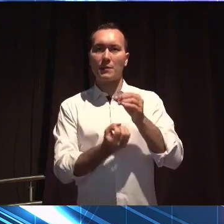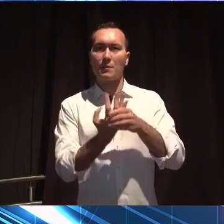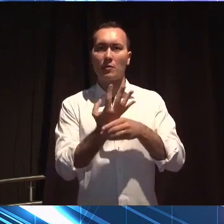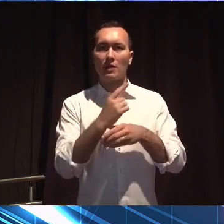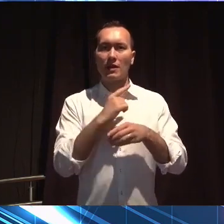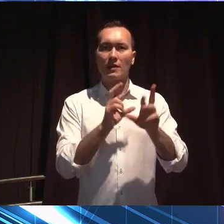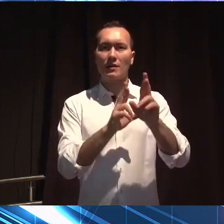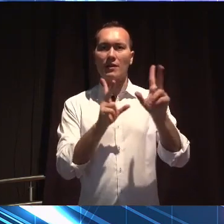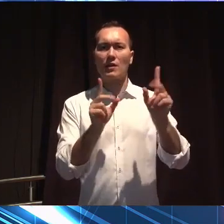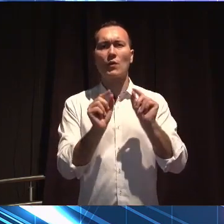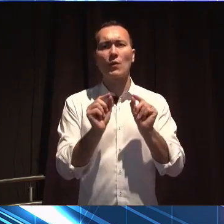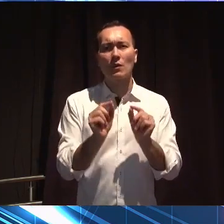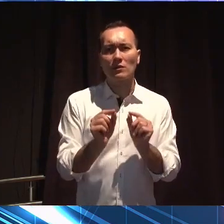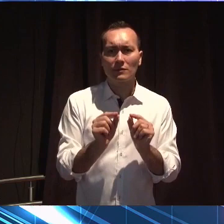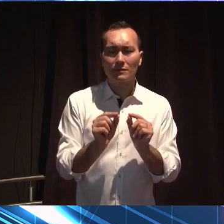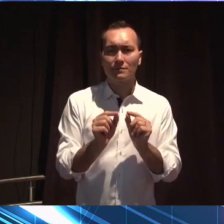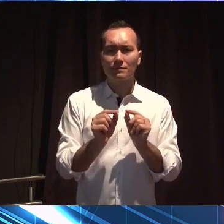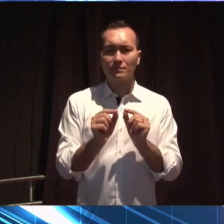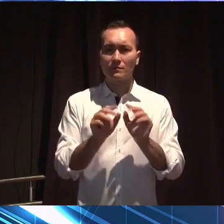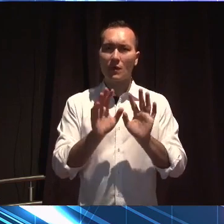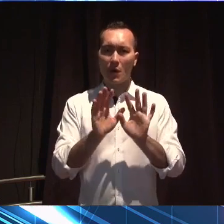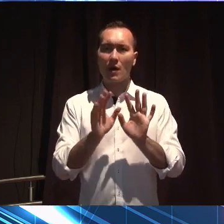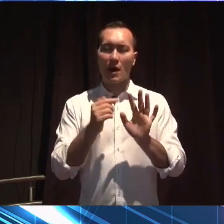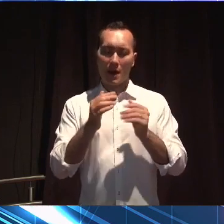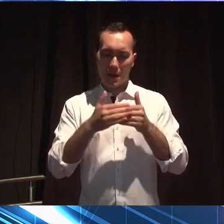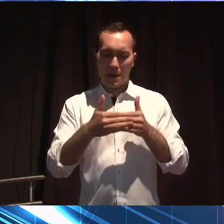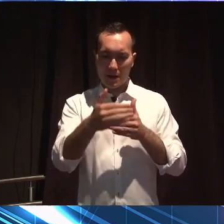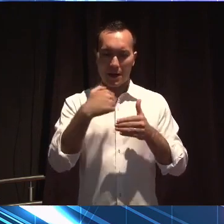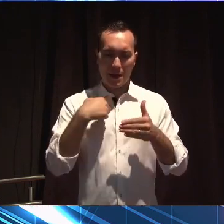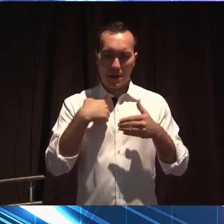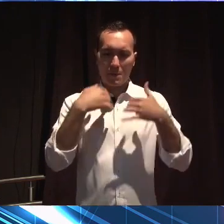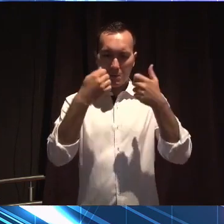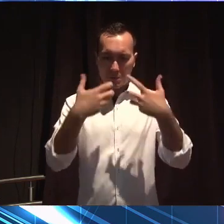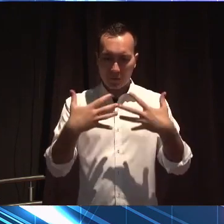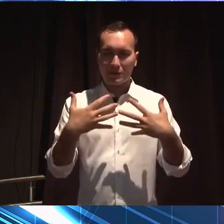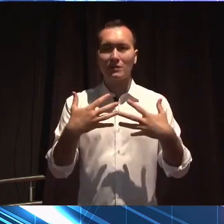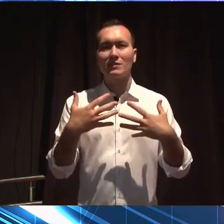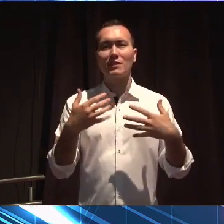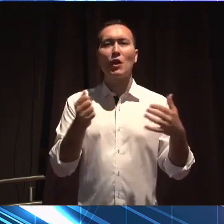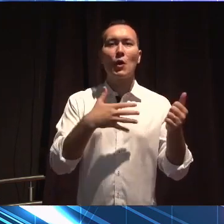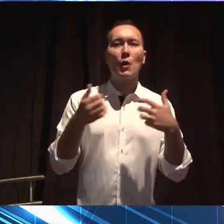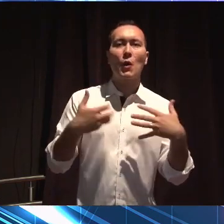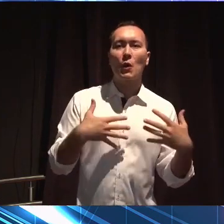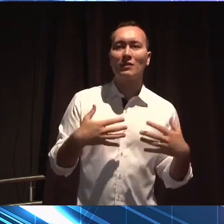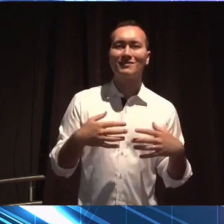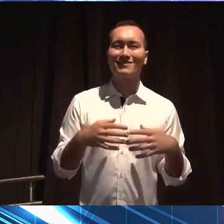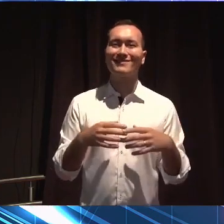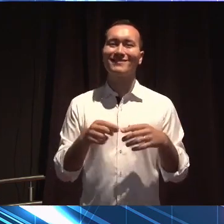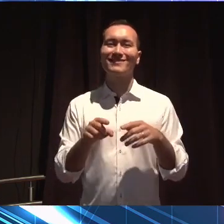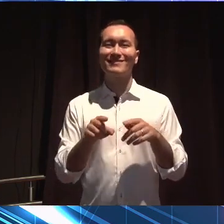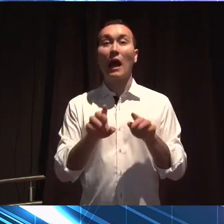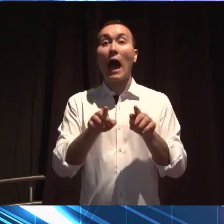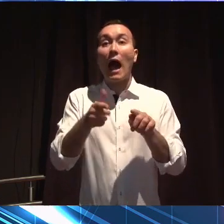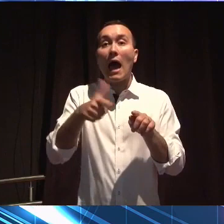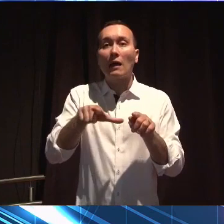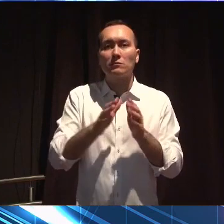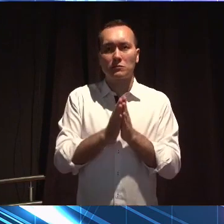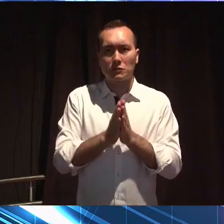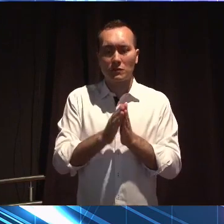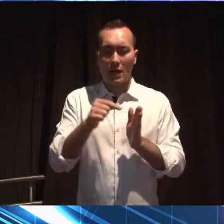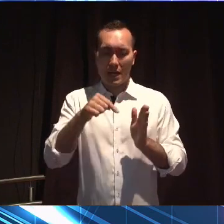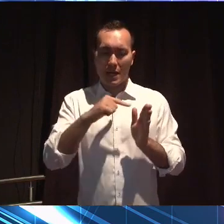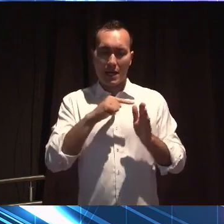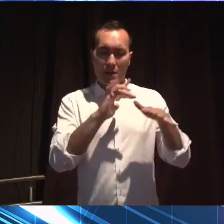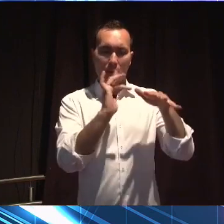algumas provocações nesse tempo. Vocês me encontram em todas as redes sociais. Eu tenho um grande mestre que está aqui